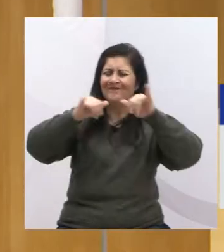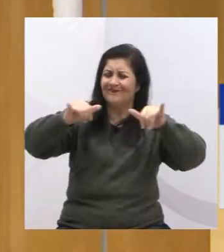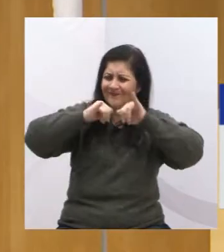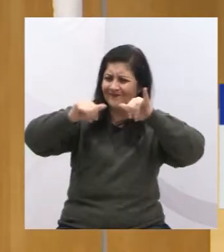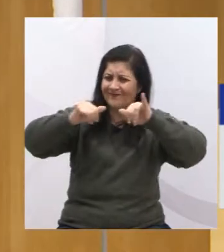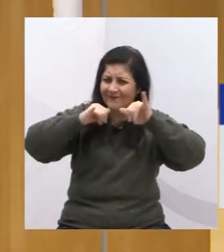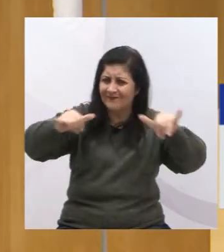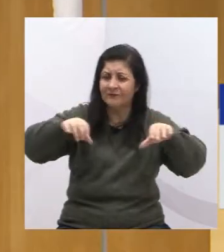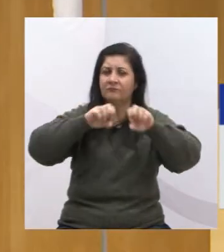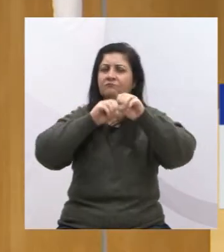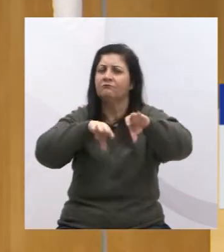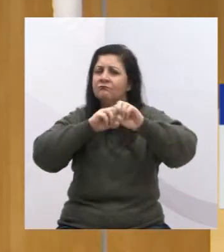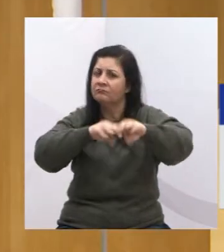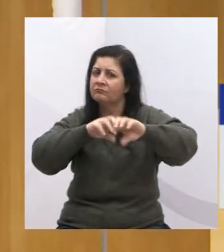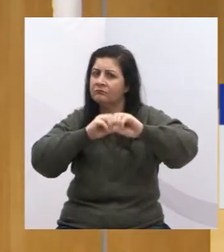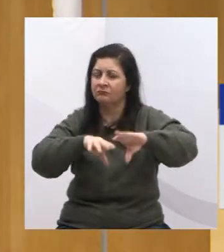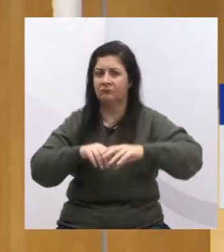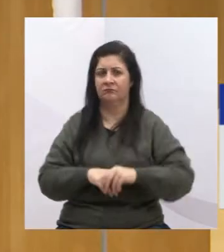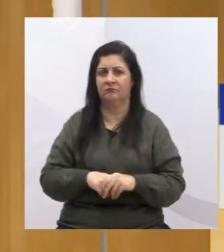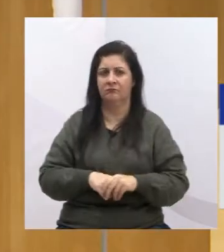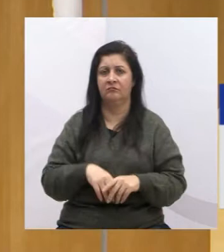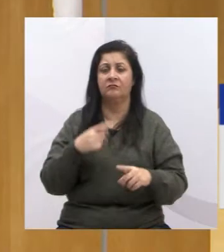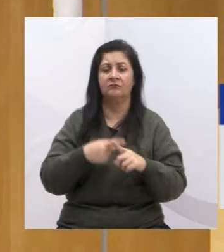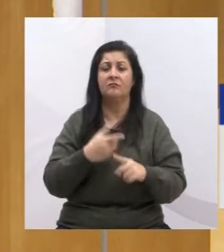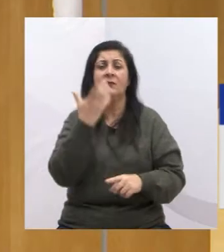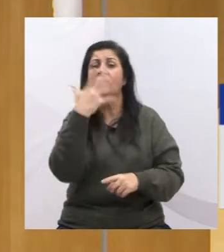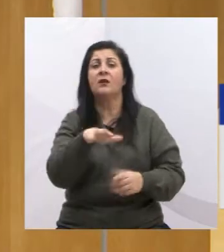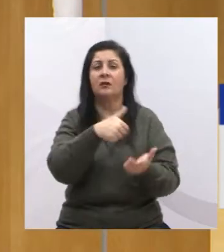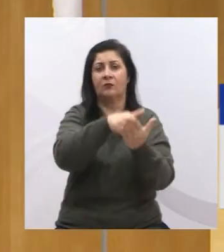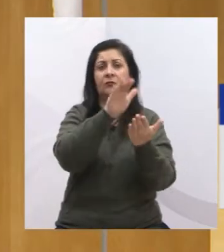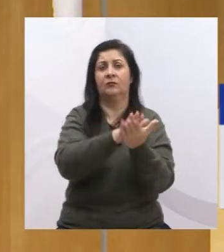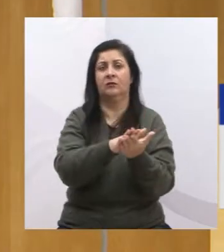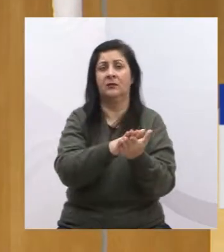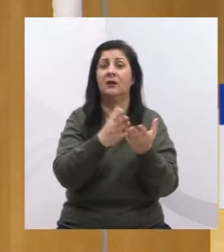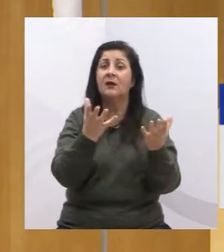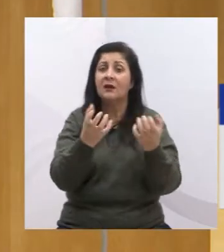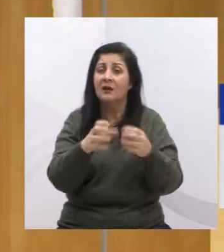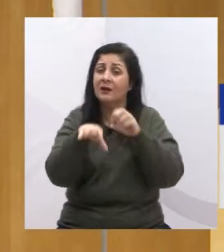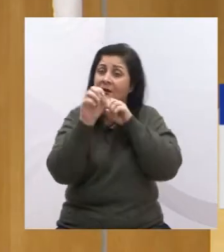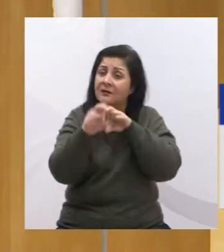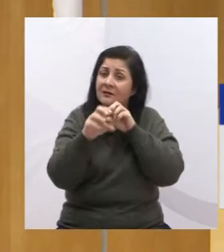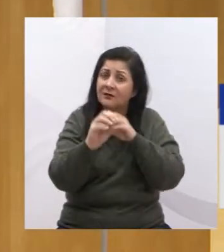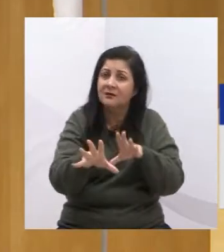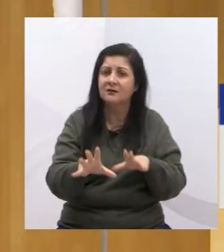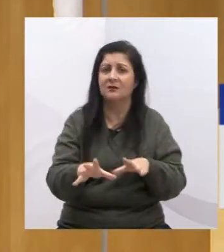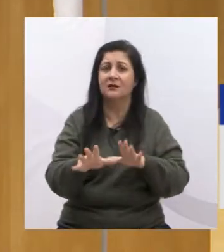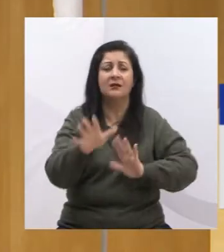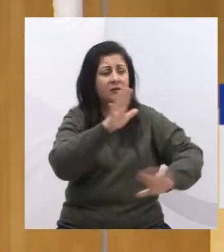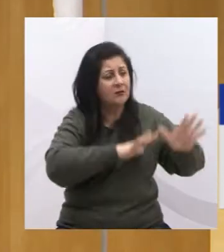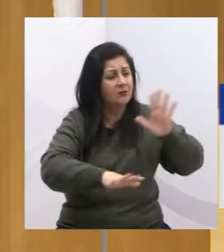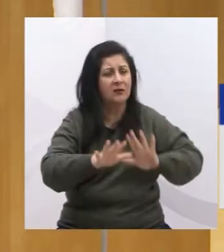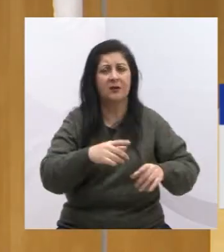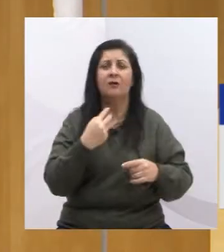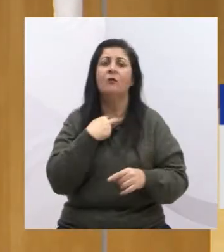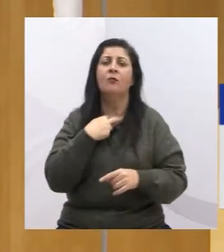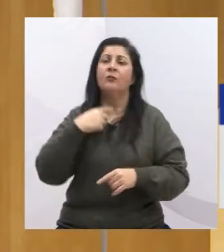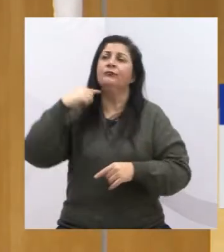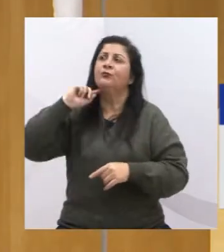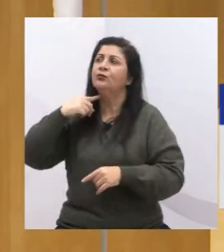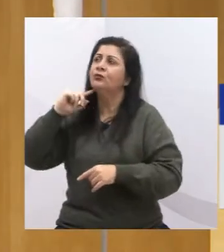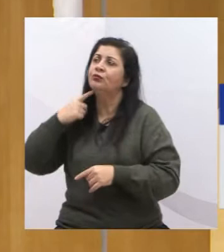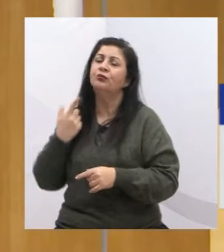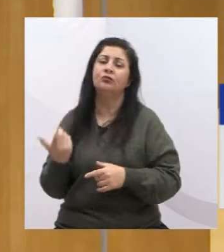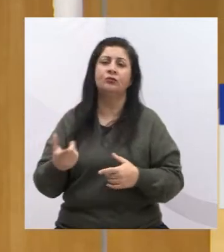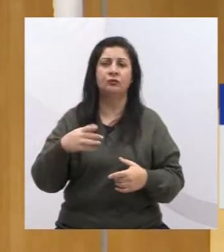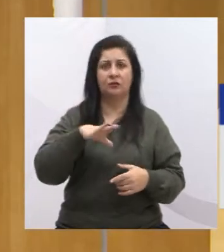de educação. A intenção nossa não é multar, é não deixar que as pessoas emporcalhem a cidade, prejudicando a vida das